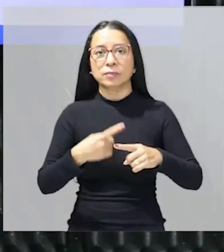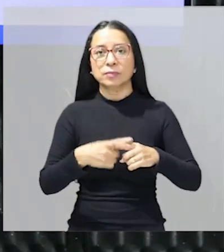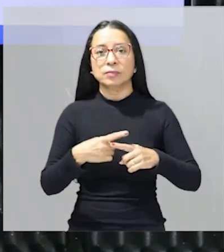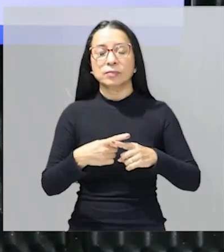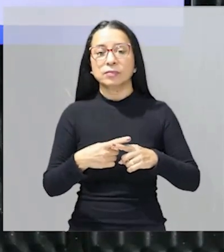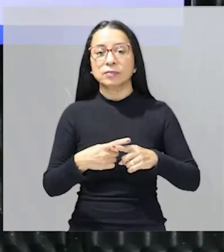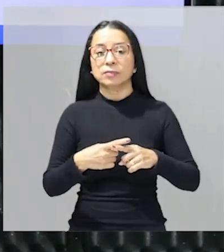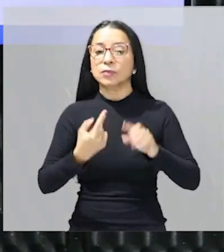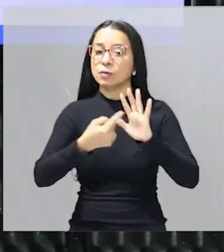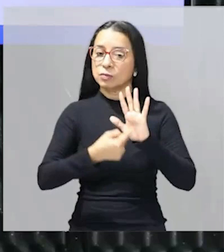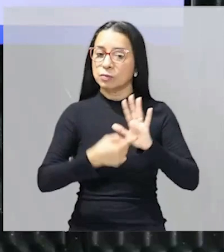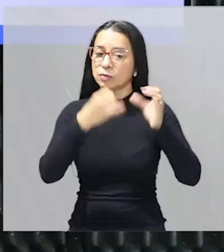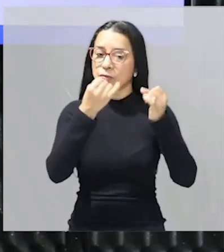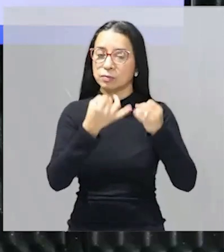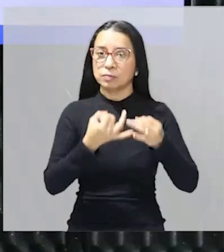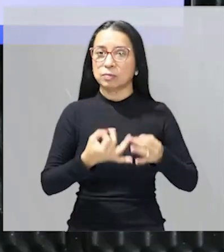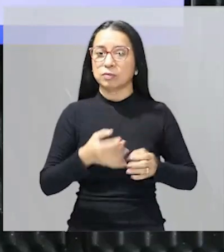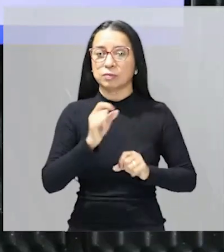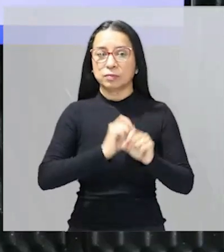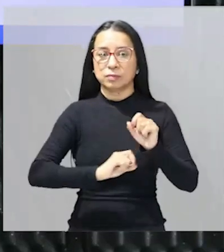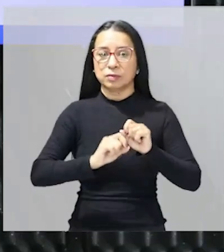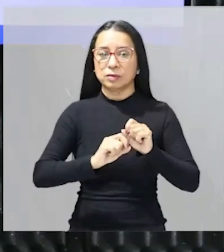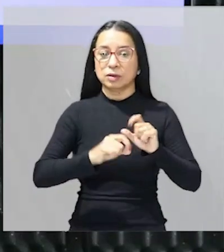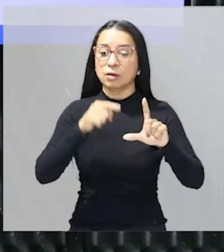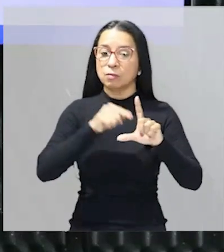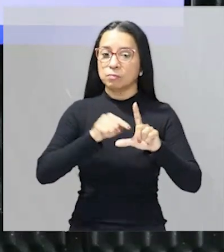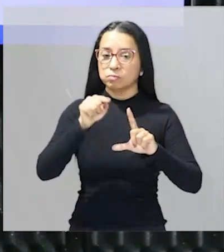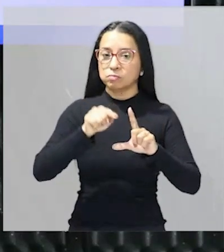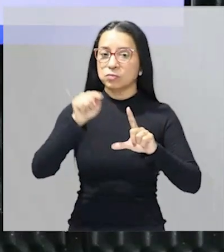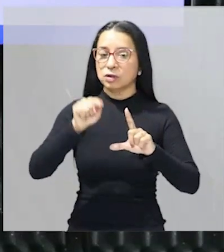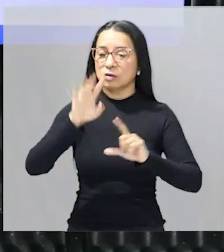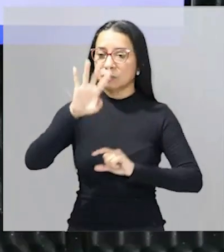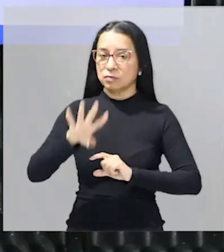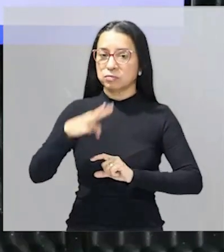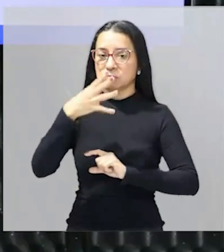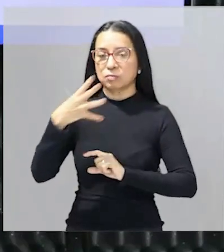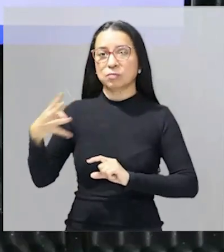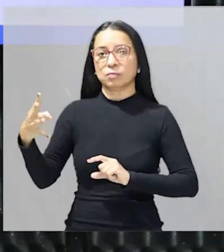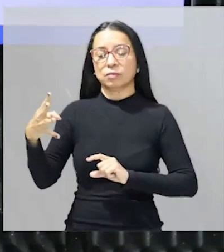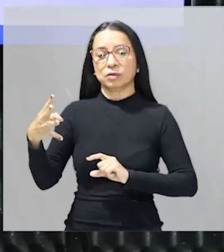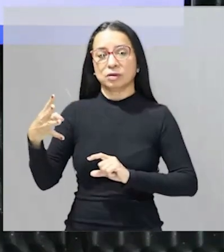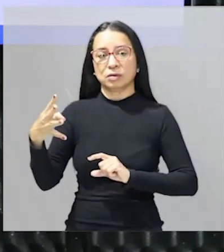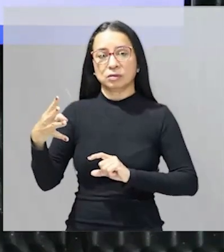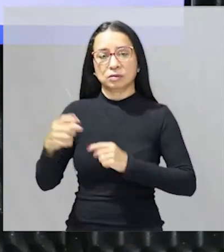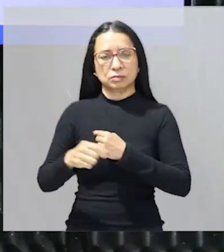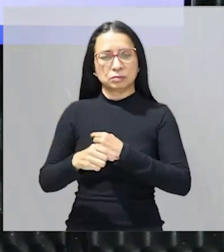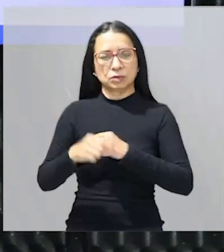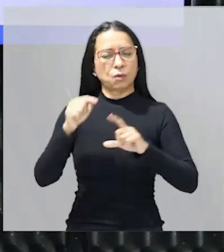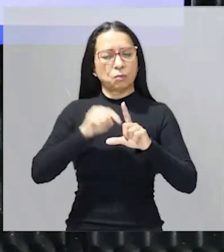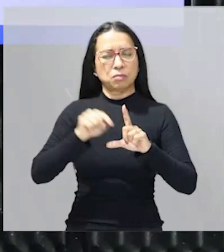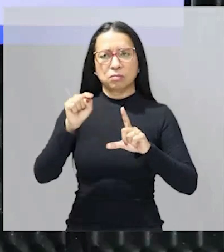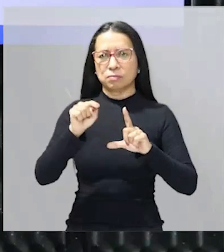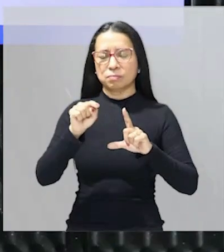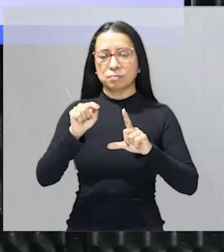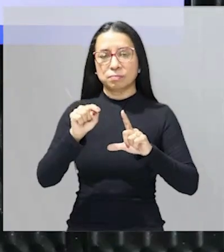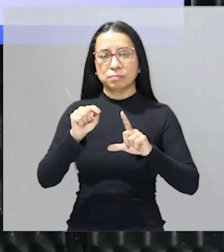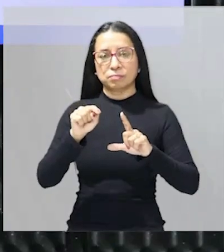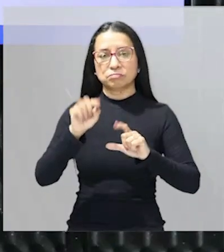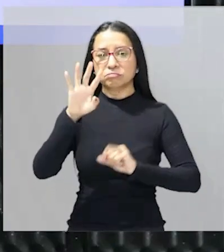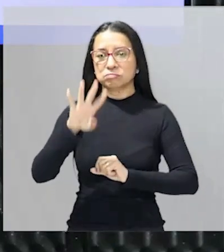trazer uma espécie de um gráfico, através de um quadro, não necessariamente um gráfico, mas um